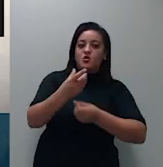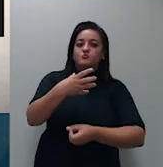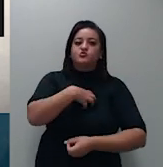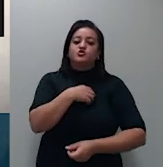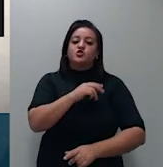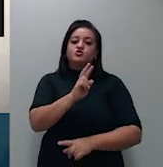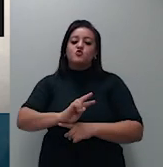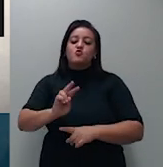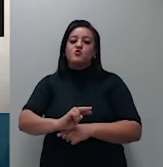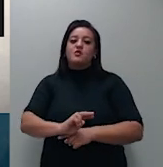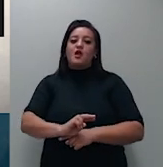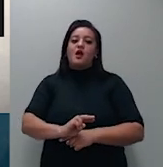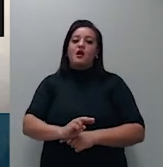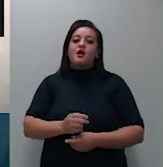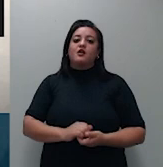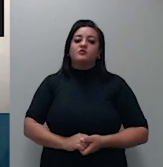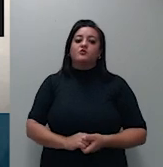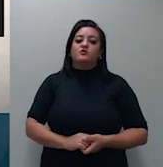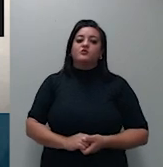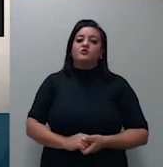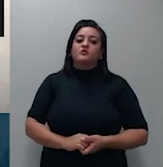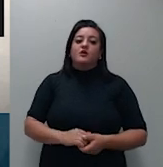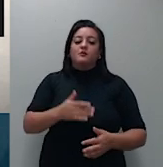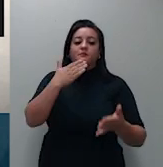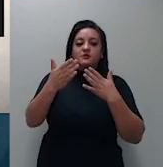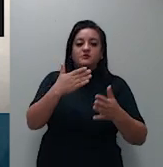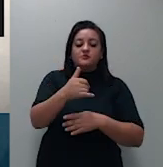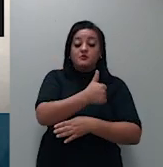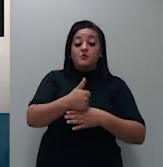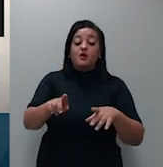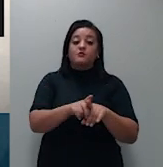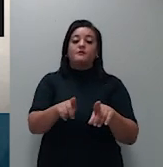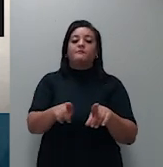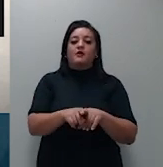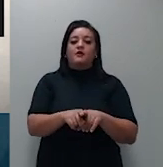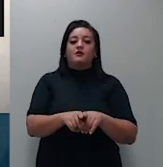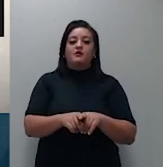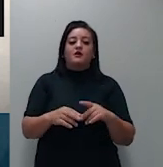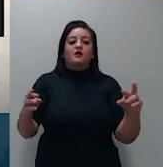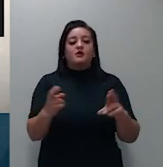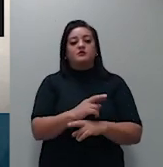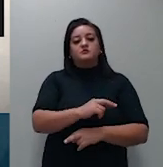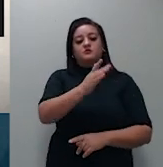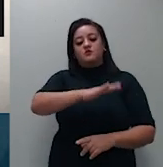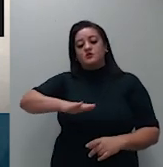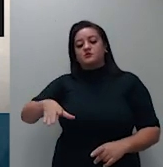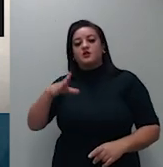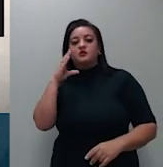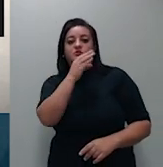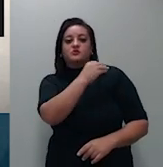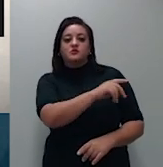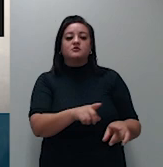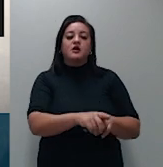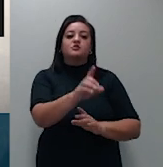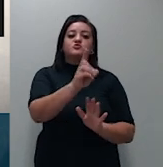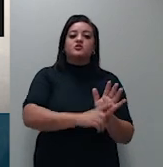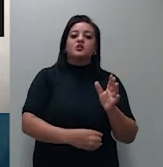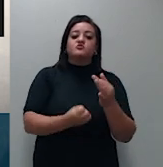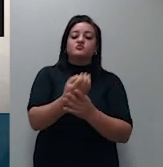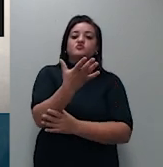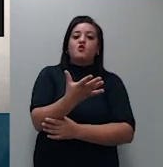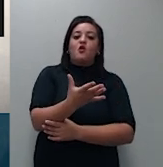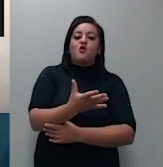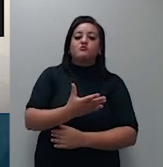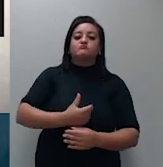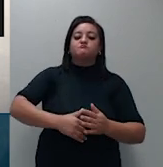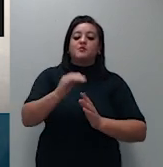integridade física psíquica e moral em relação as crianças e adolescentes esse direito surge potencializado